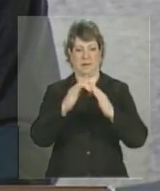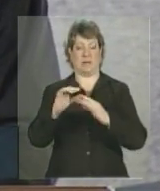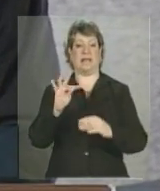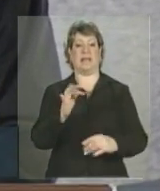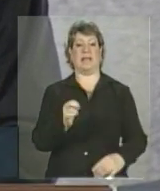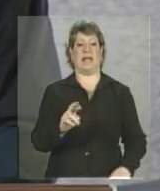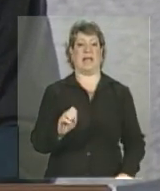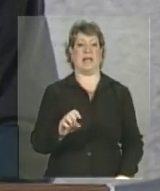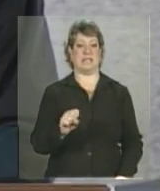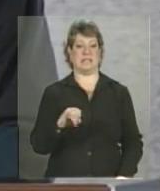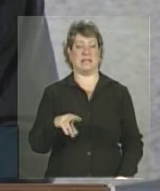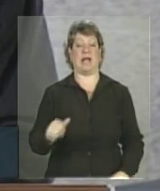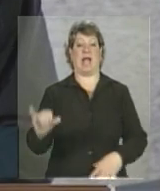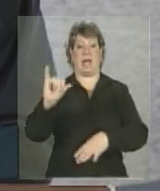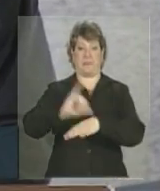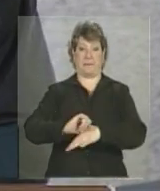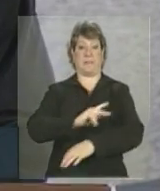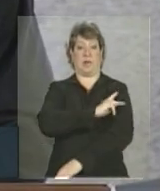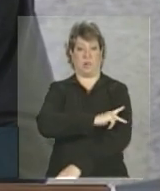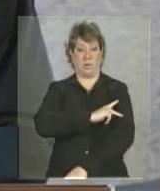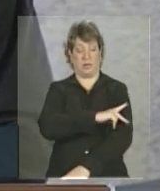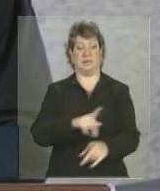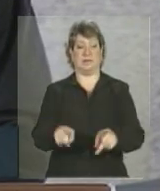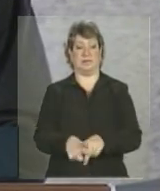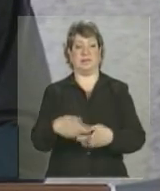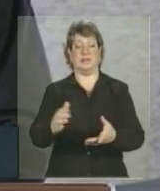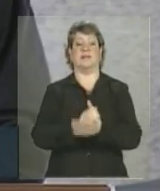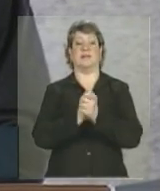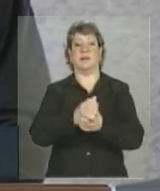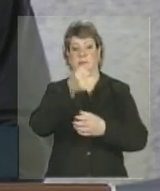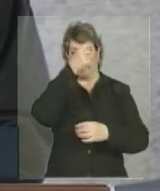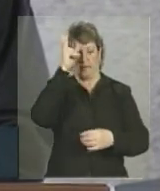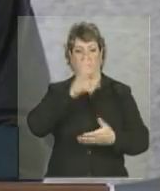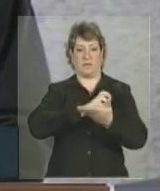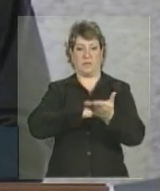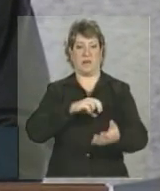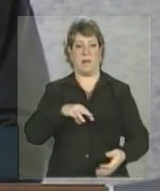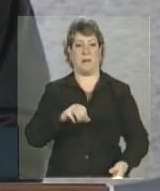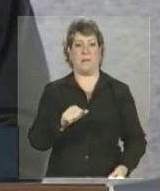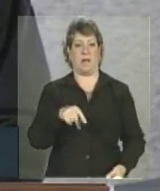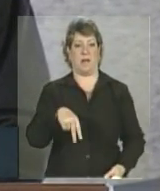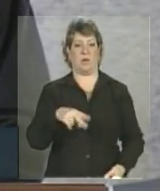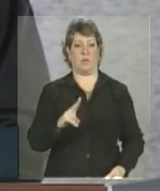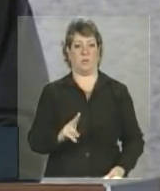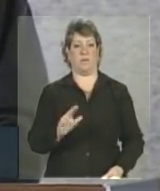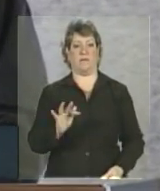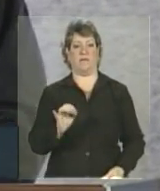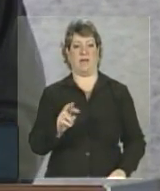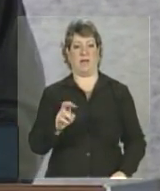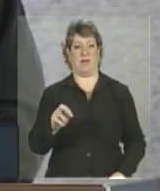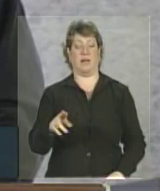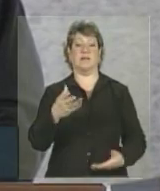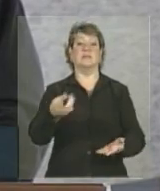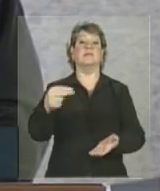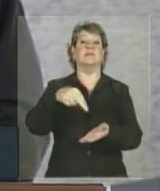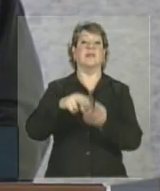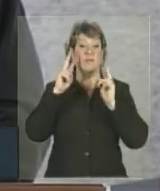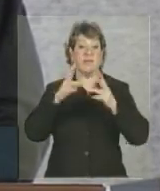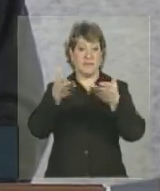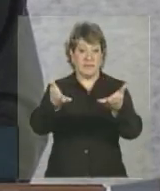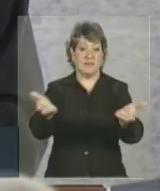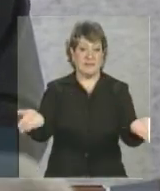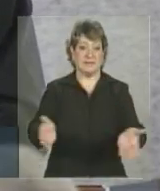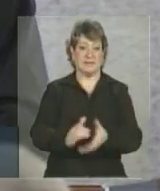Teresina, capital do nosso estado, saudando o nosso querido prefeito, o Mano Ferrer, da nossa capital. Levanta aí, Mano, para o povo lhe ver